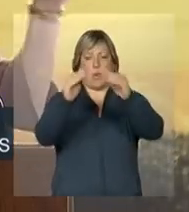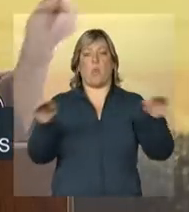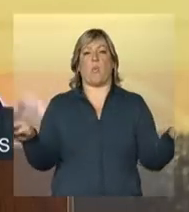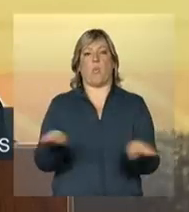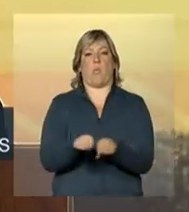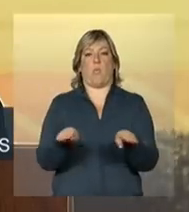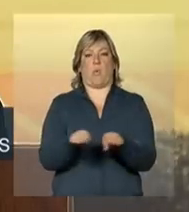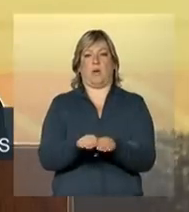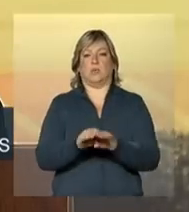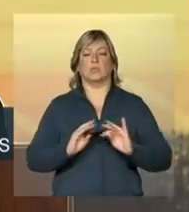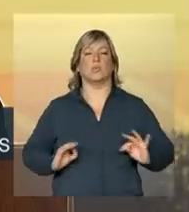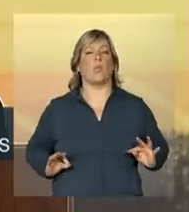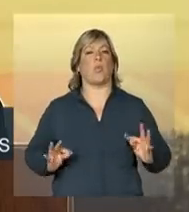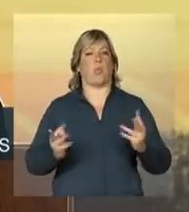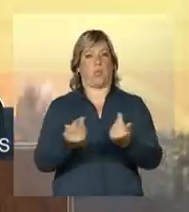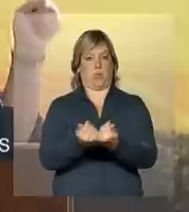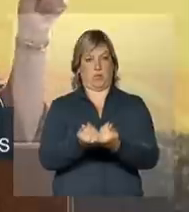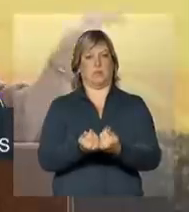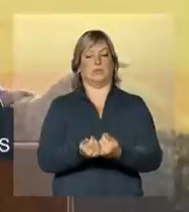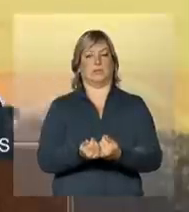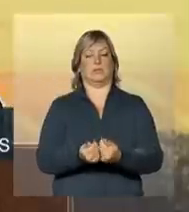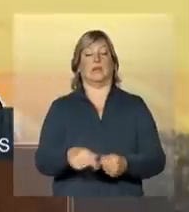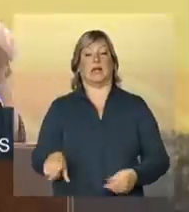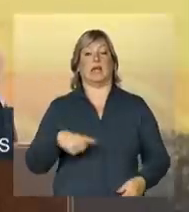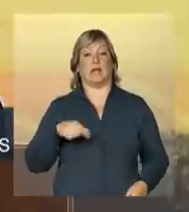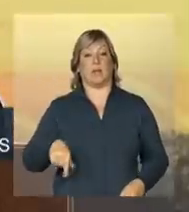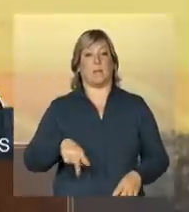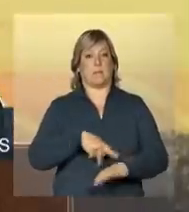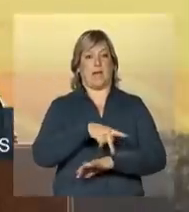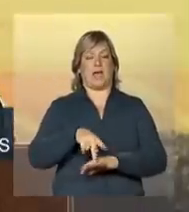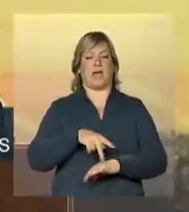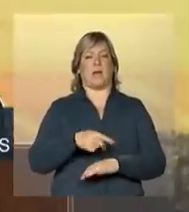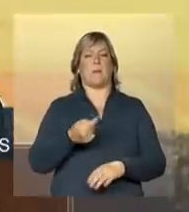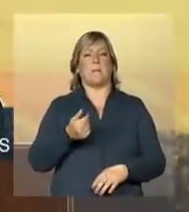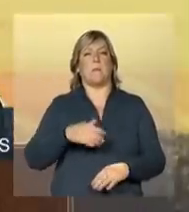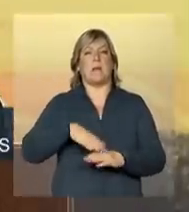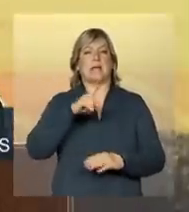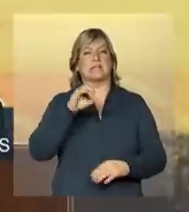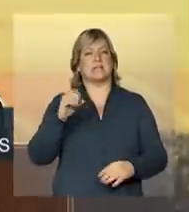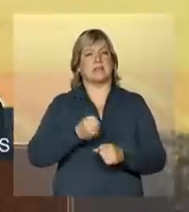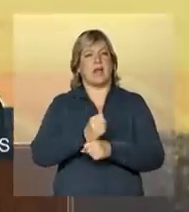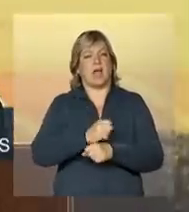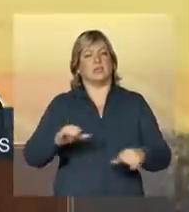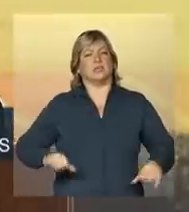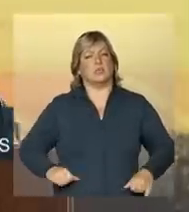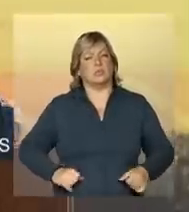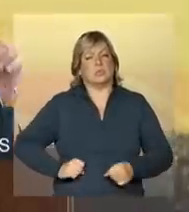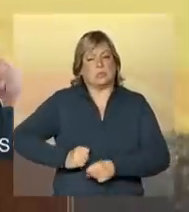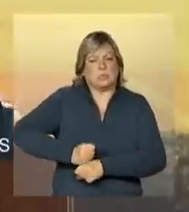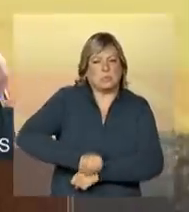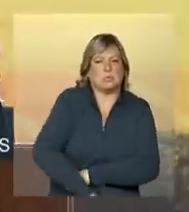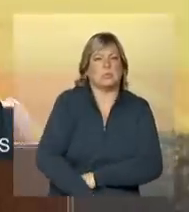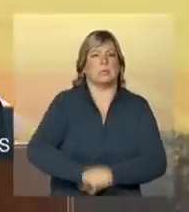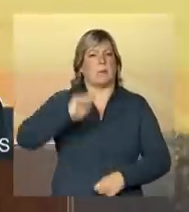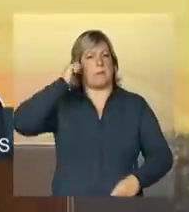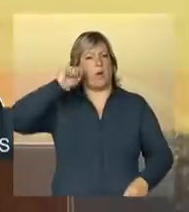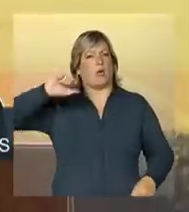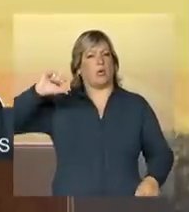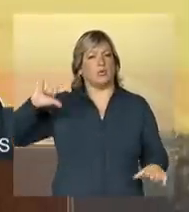há pouco mais de 100 anos escravidão não pode deixar de lembrá-la porque